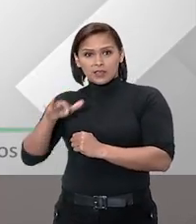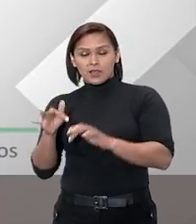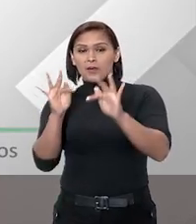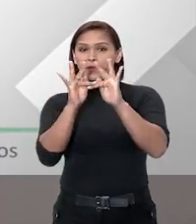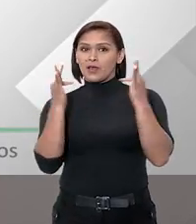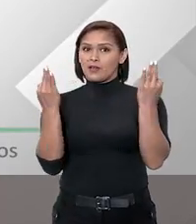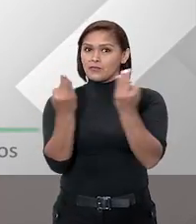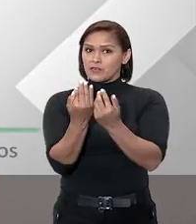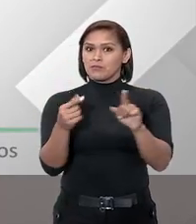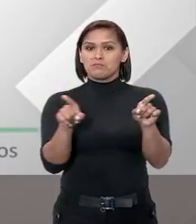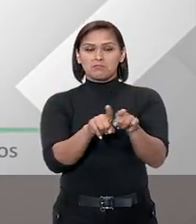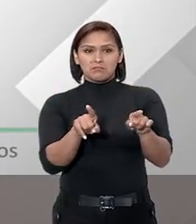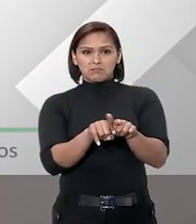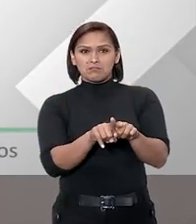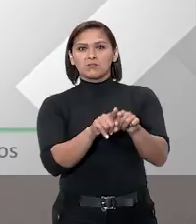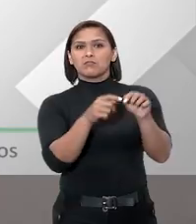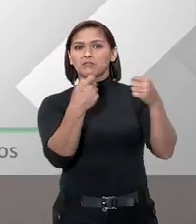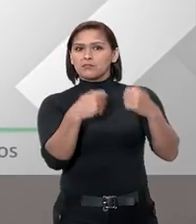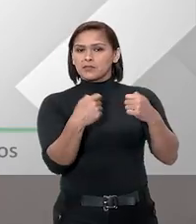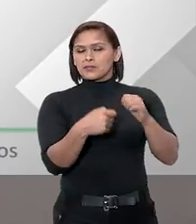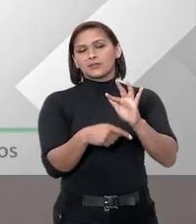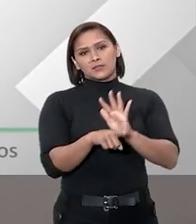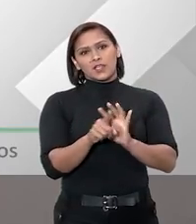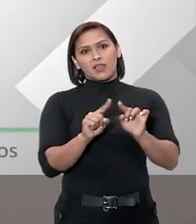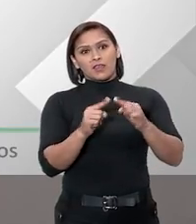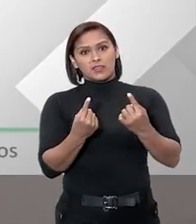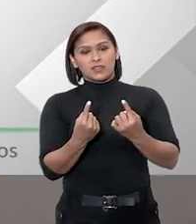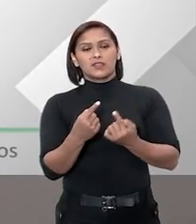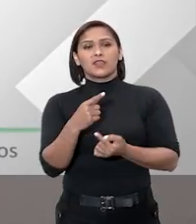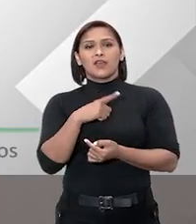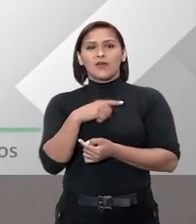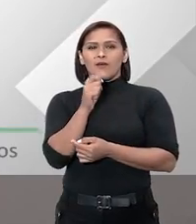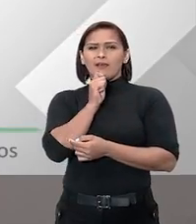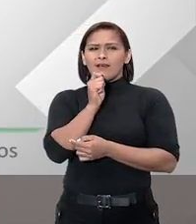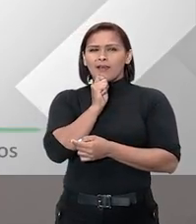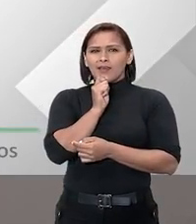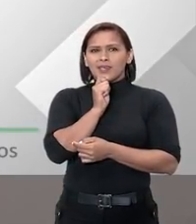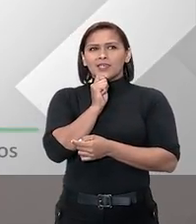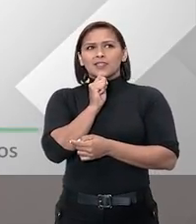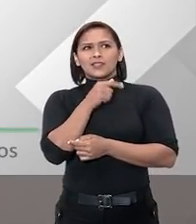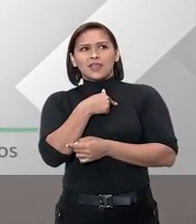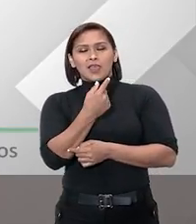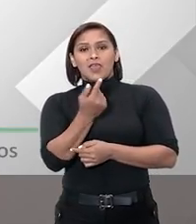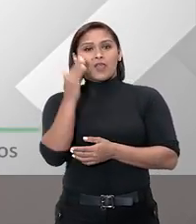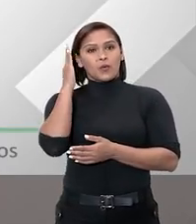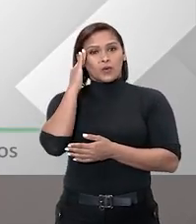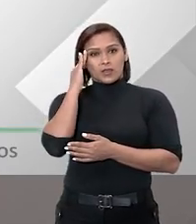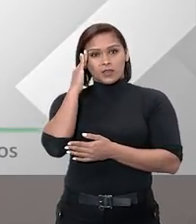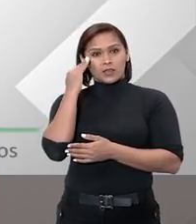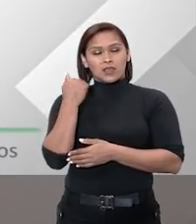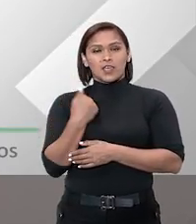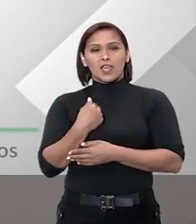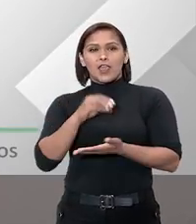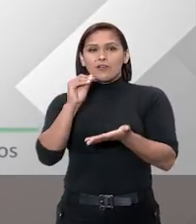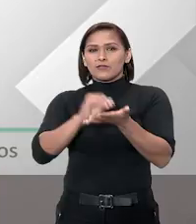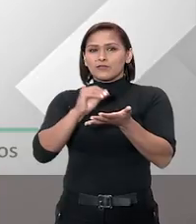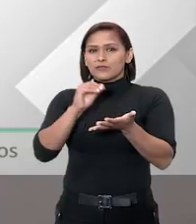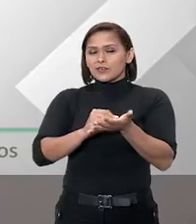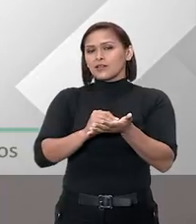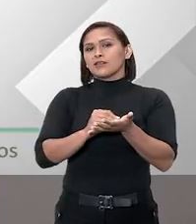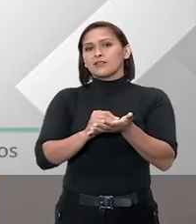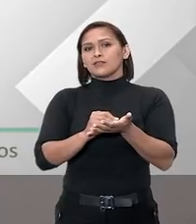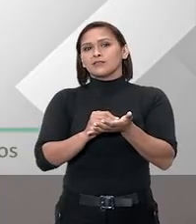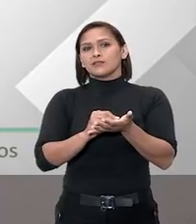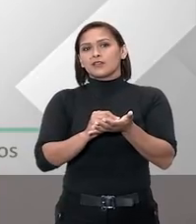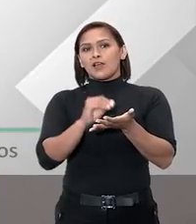como a sua família, muitas vezes, né? Então, há ainda essa, no meu entender, essa defasagem, podemos